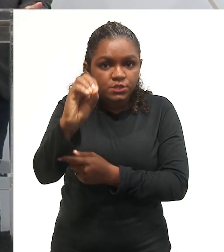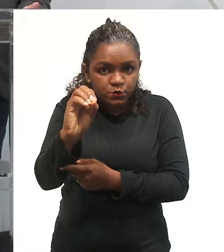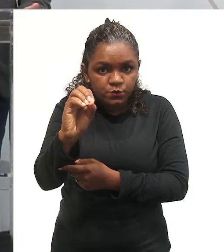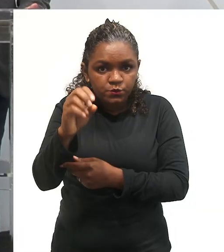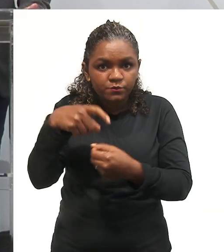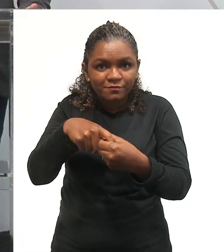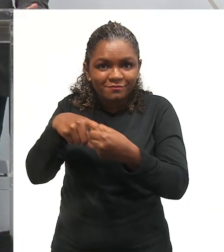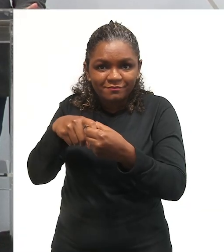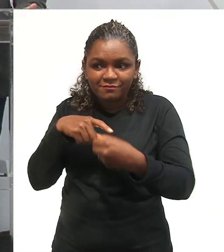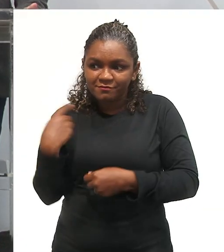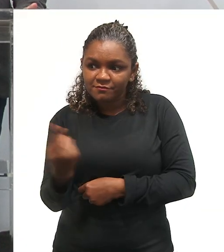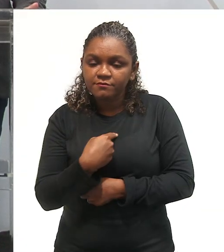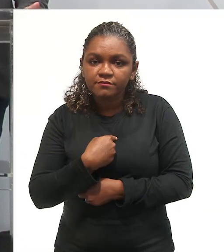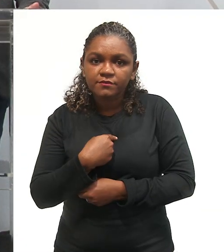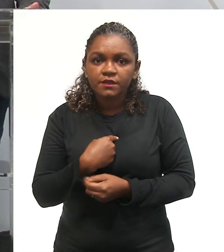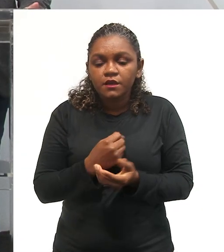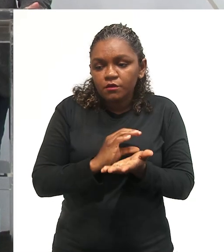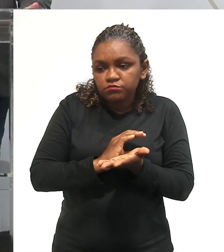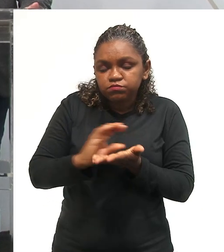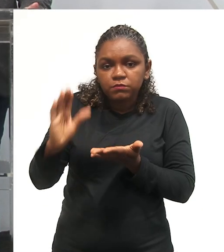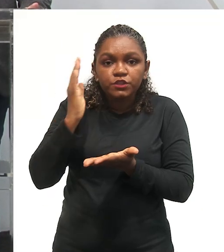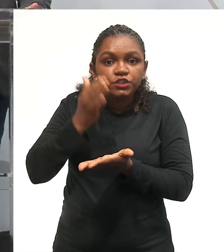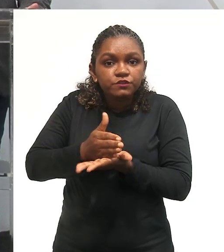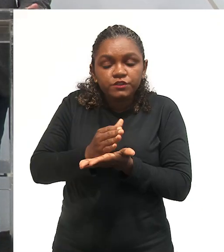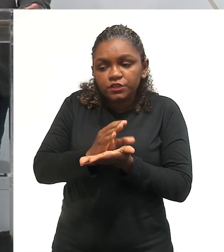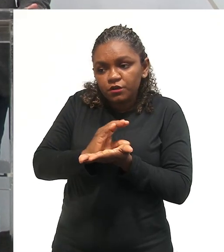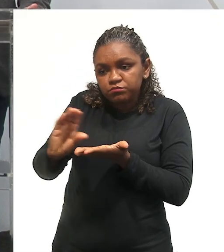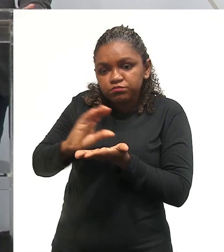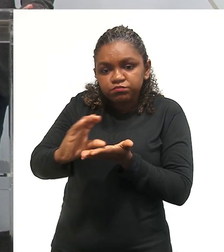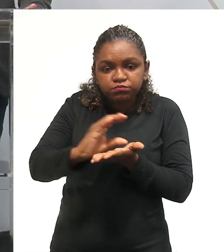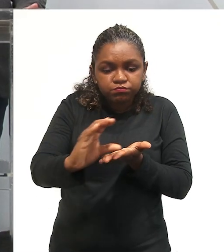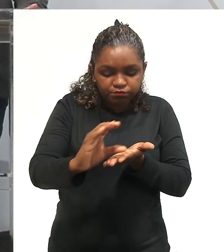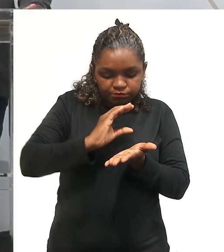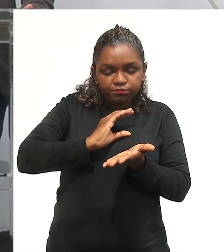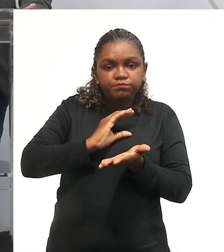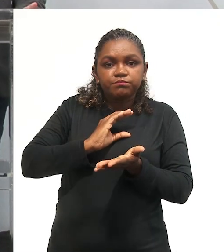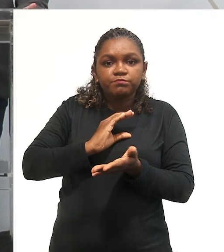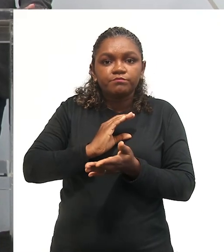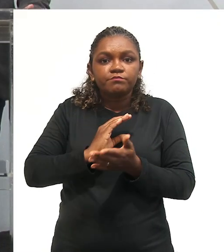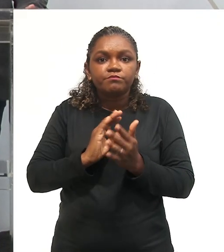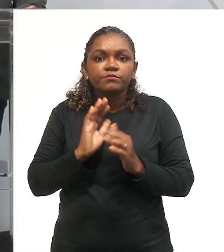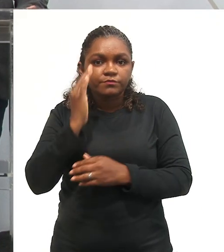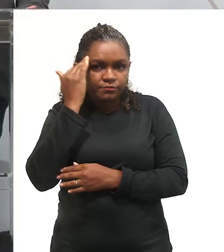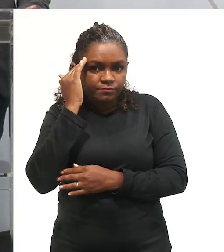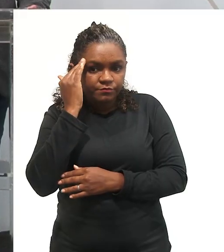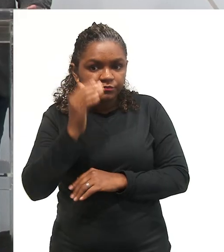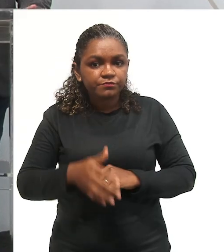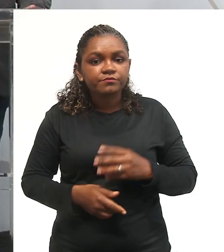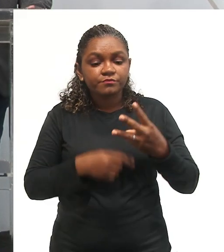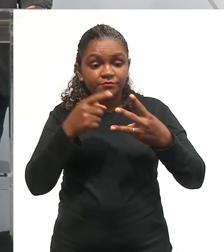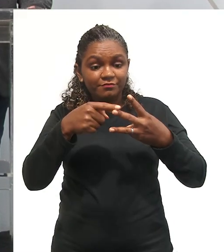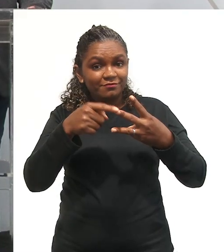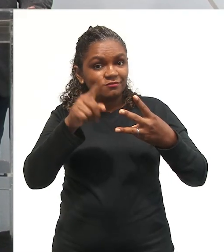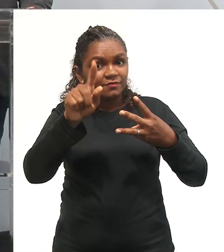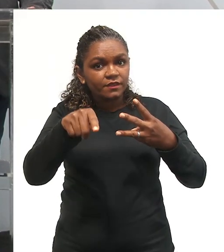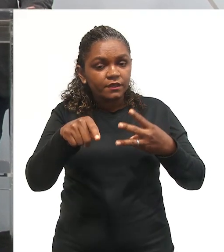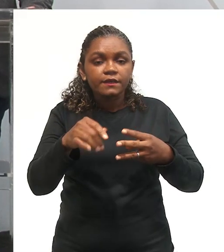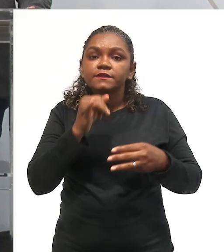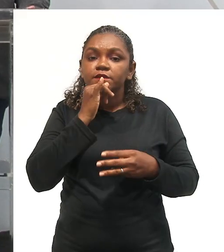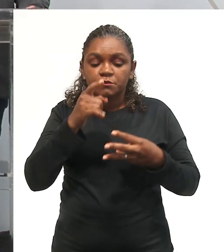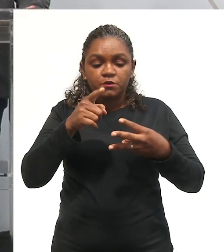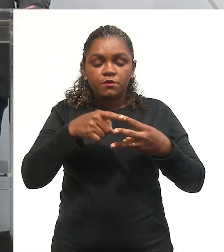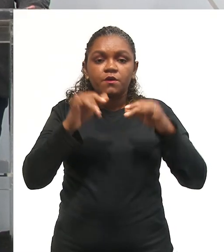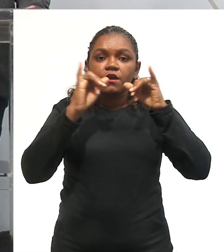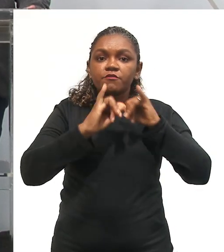passada sobre as responsabilidades. Então, aqui nessa fase, a gente observa justamente isso. A partir do momento que eu